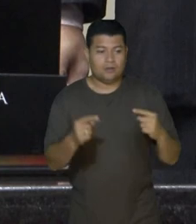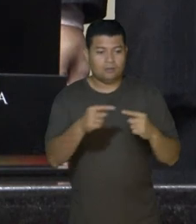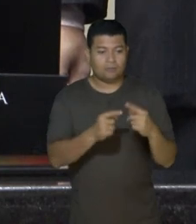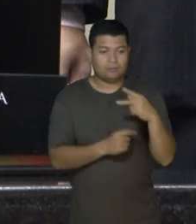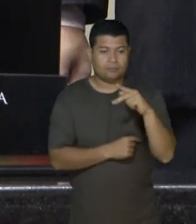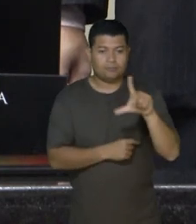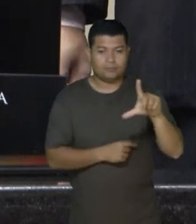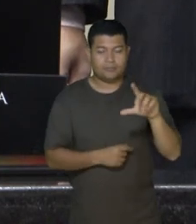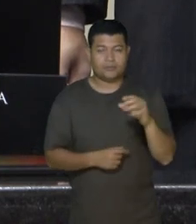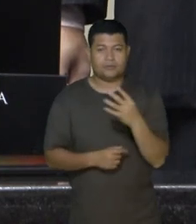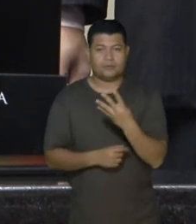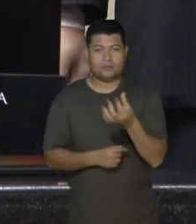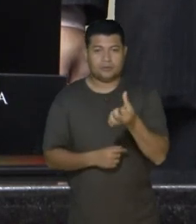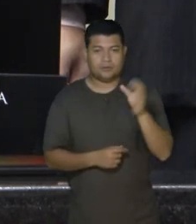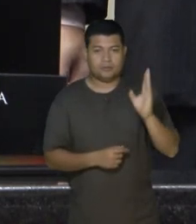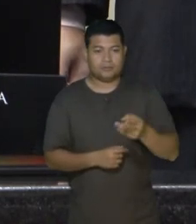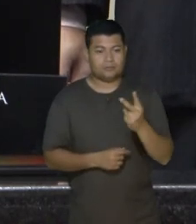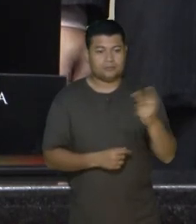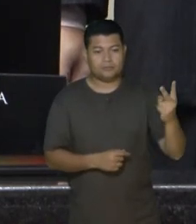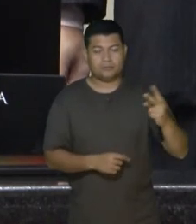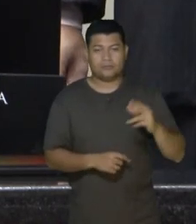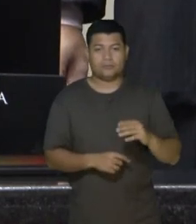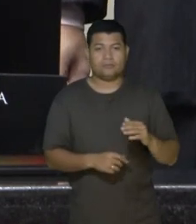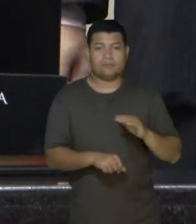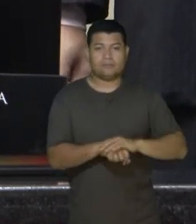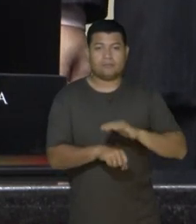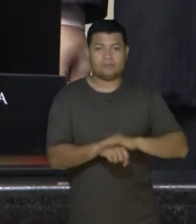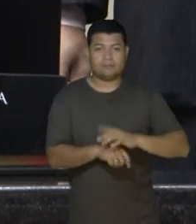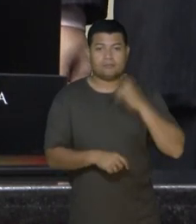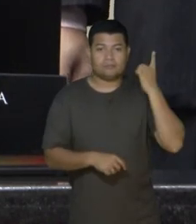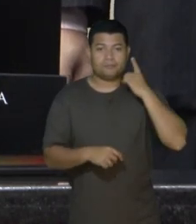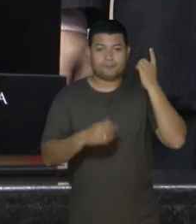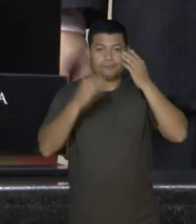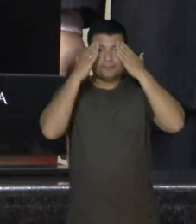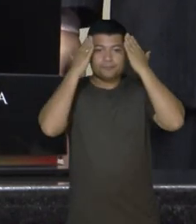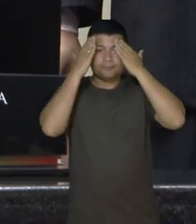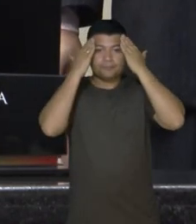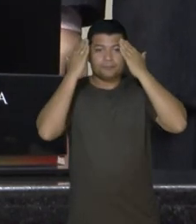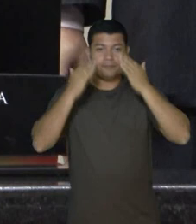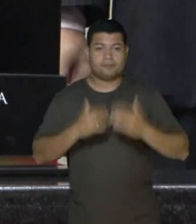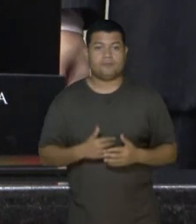46/22, de autoria do deputado José Milton Schaefer.